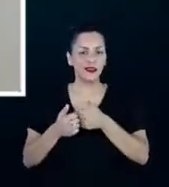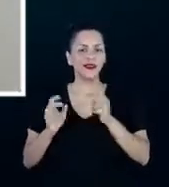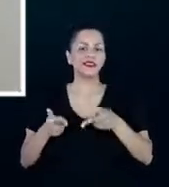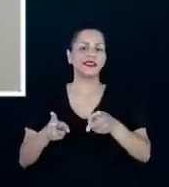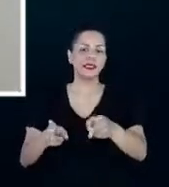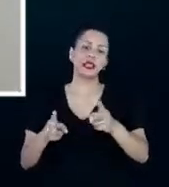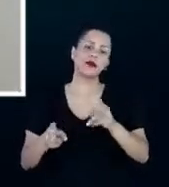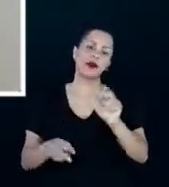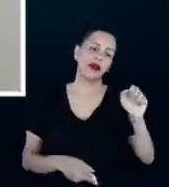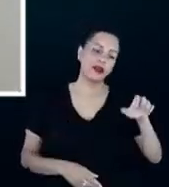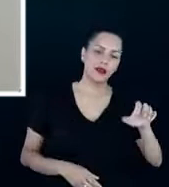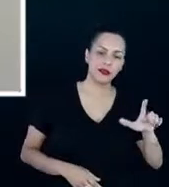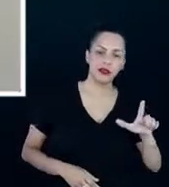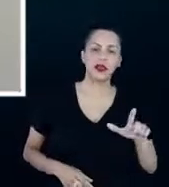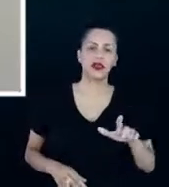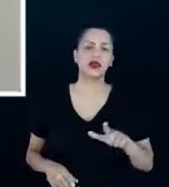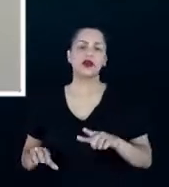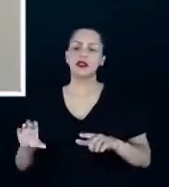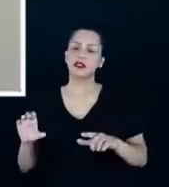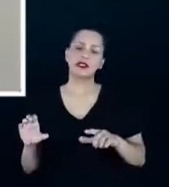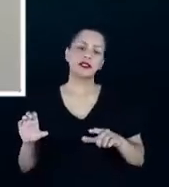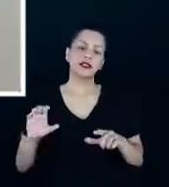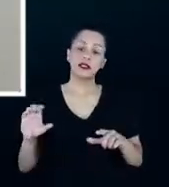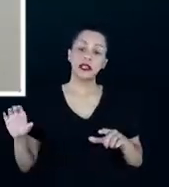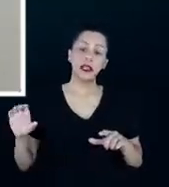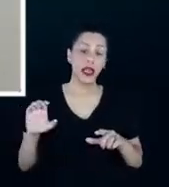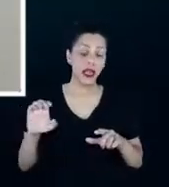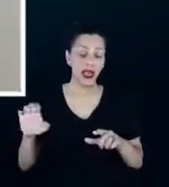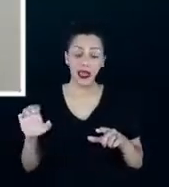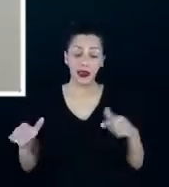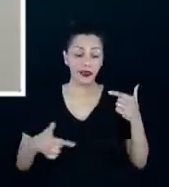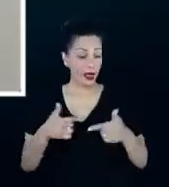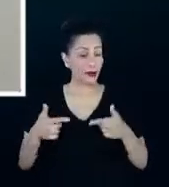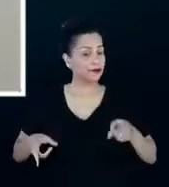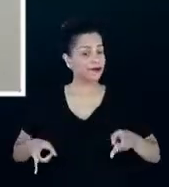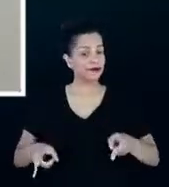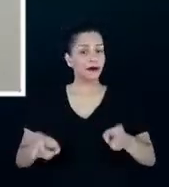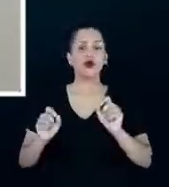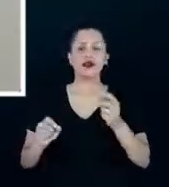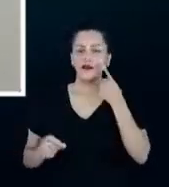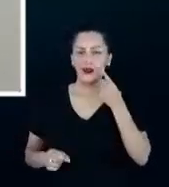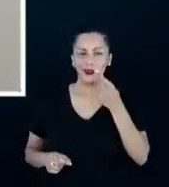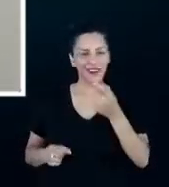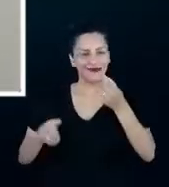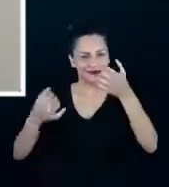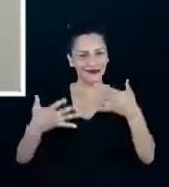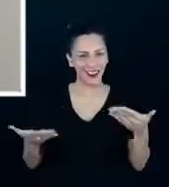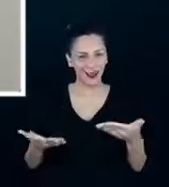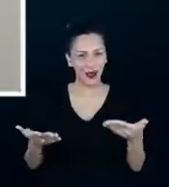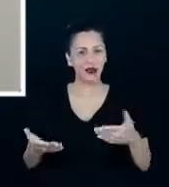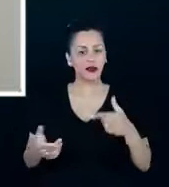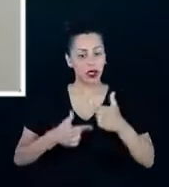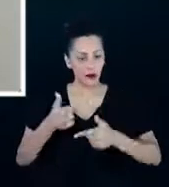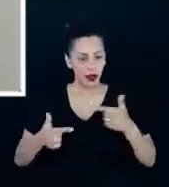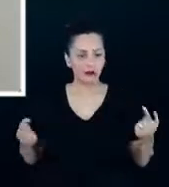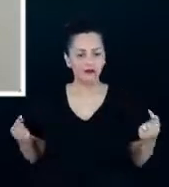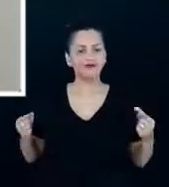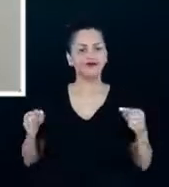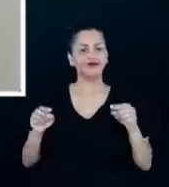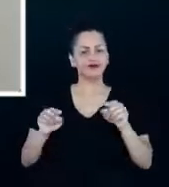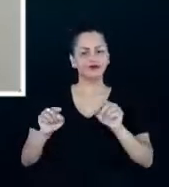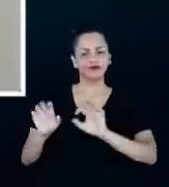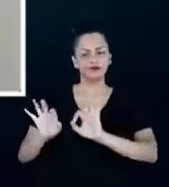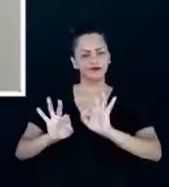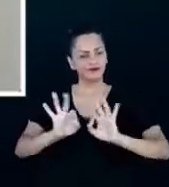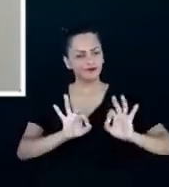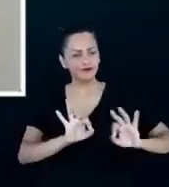CCE, EPE e ONS. E a gente vê o quanto que é... Aquilo que você estava falando agora, né, Gustavo? O quanto que trabalhar dessa forma